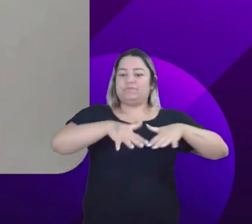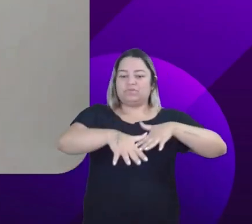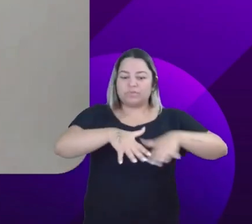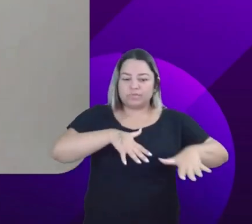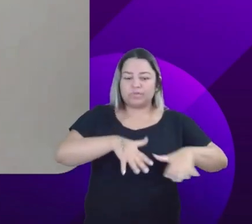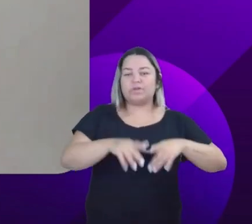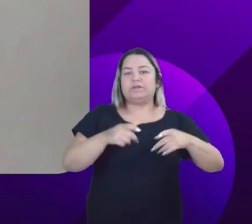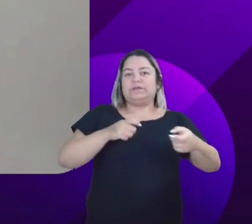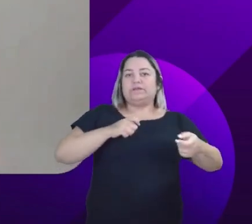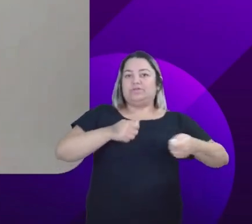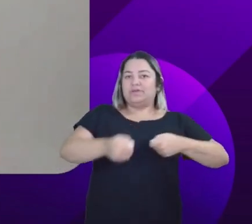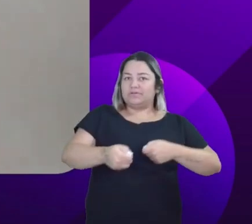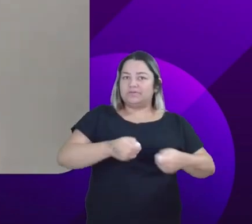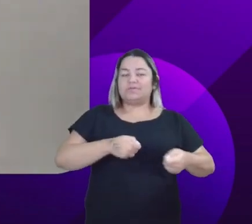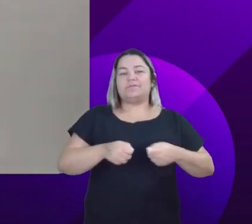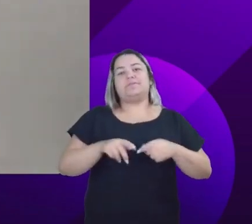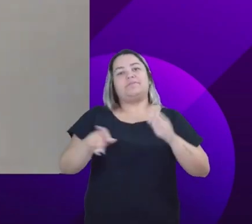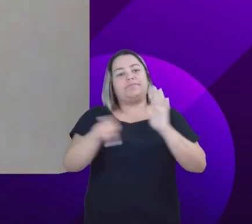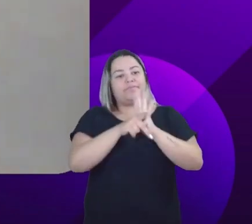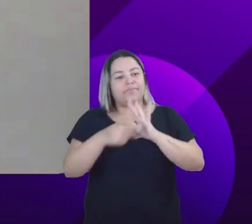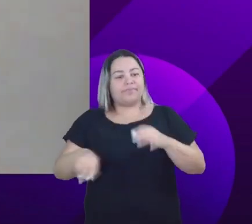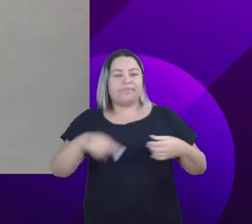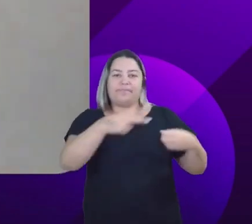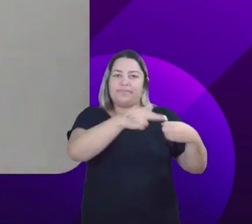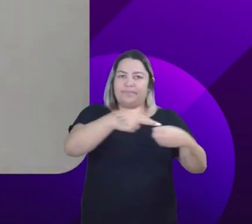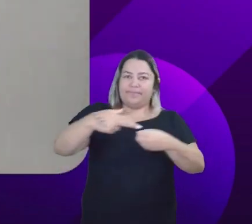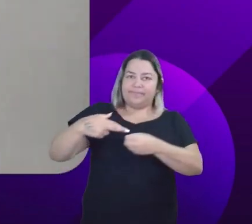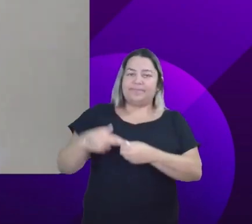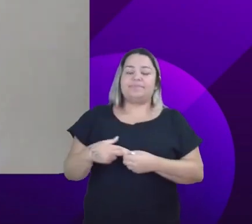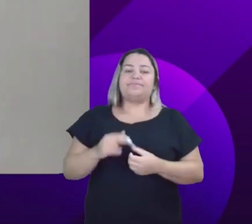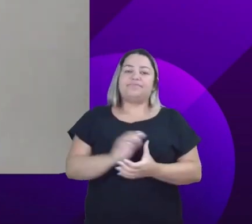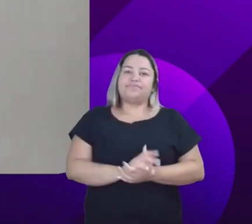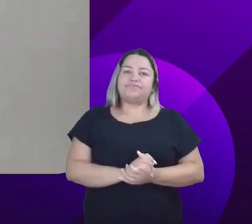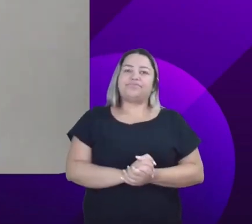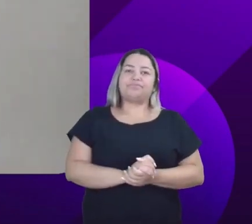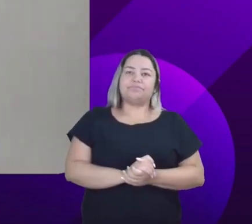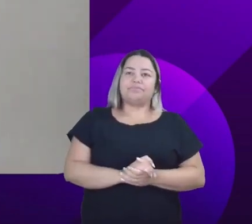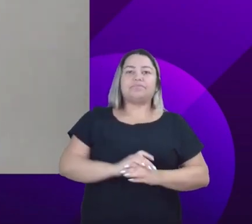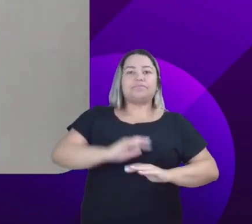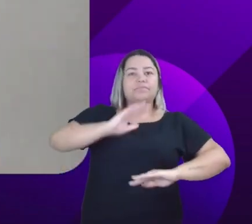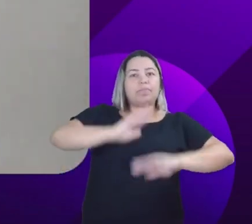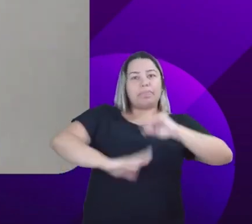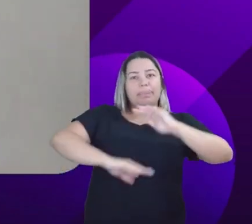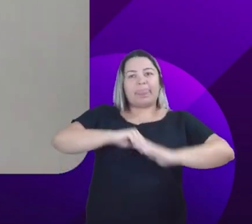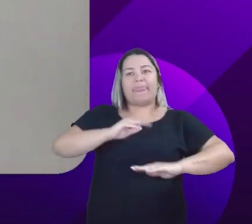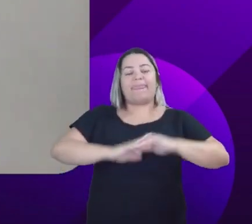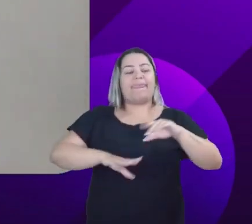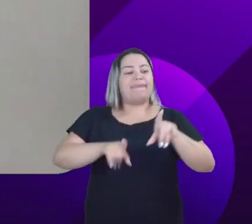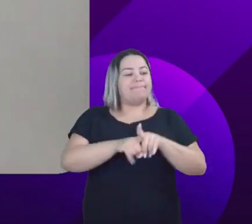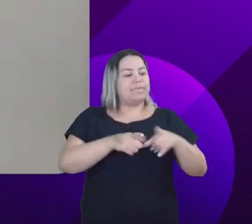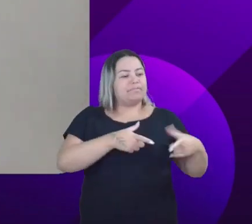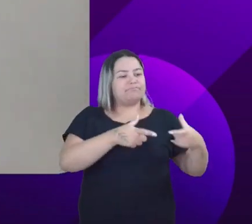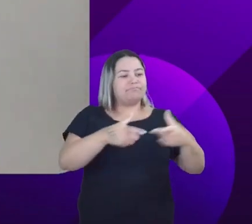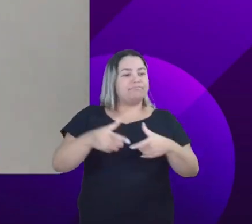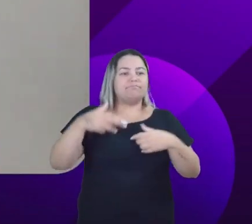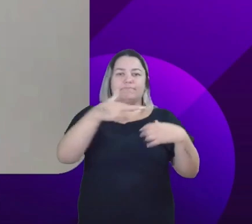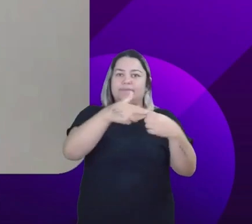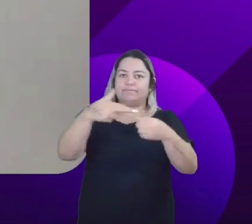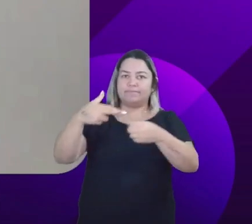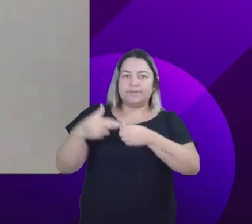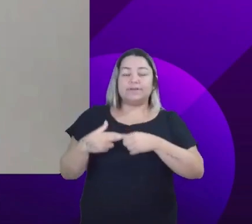de articulação nas suas regiões, na escala onde atuam, seja a escala local,